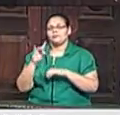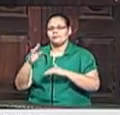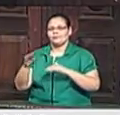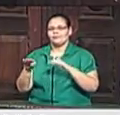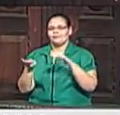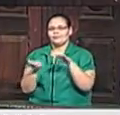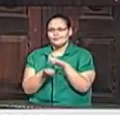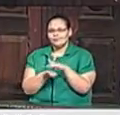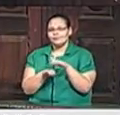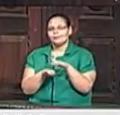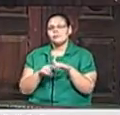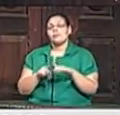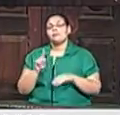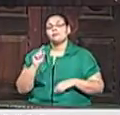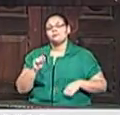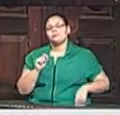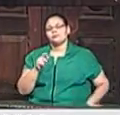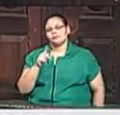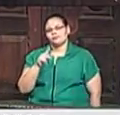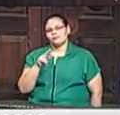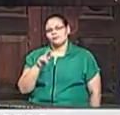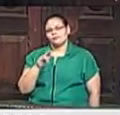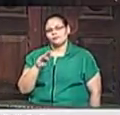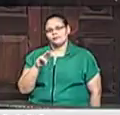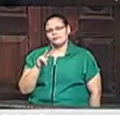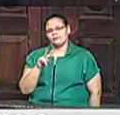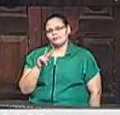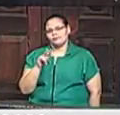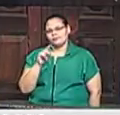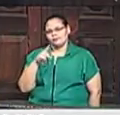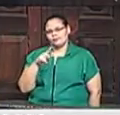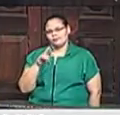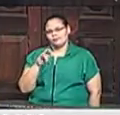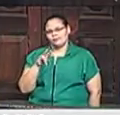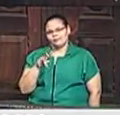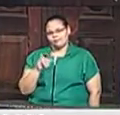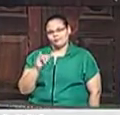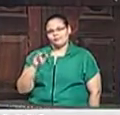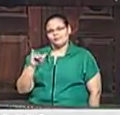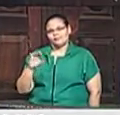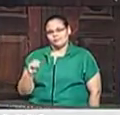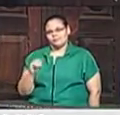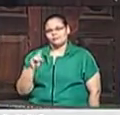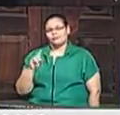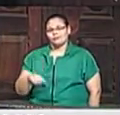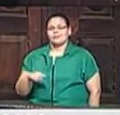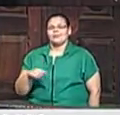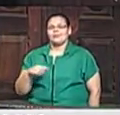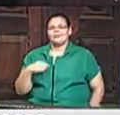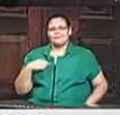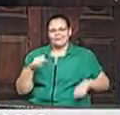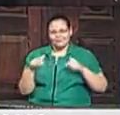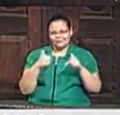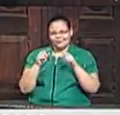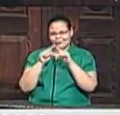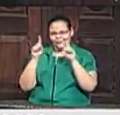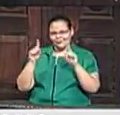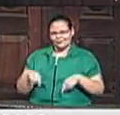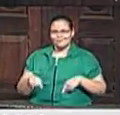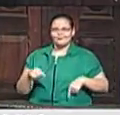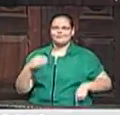apenas do Previ, dos servidores do Banco do Brasil. Aí diz